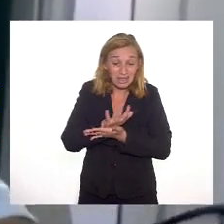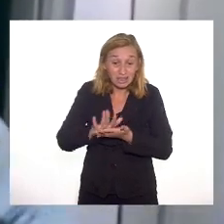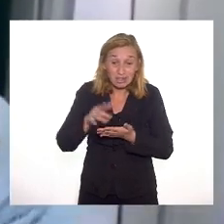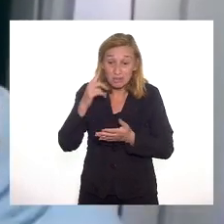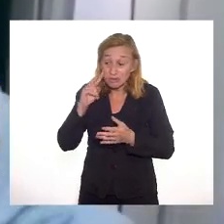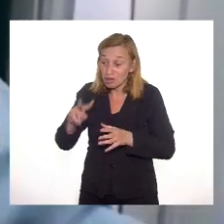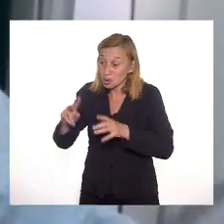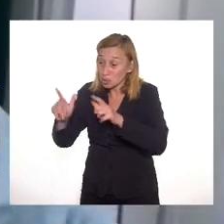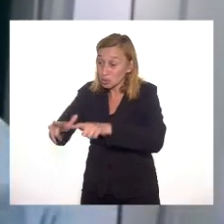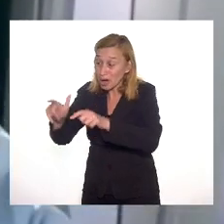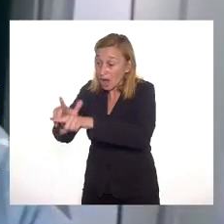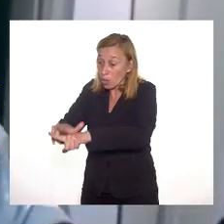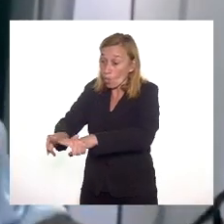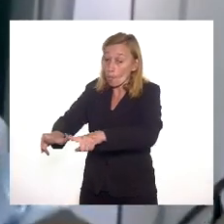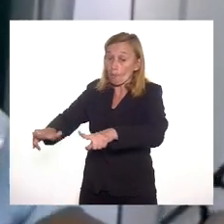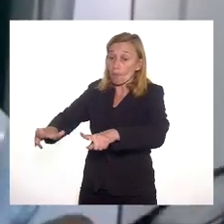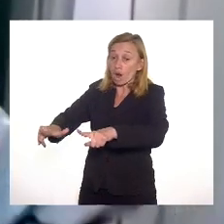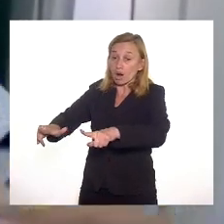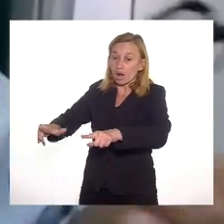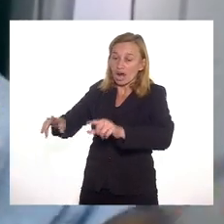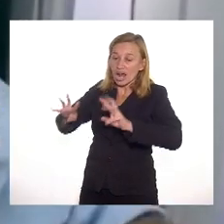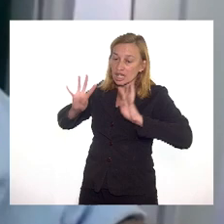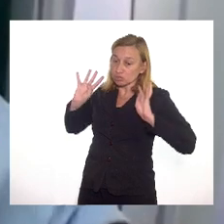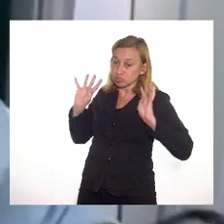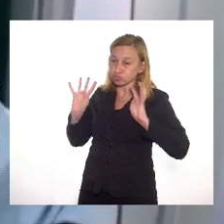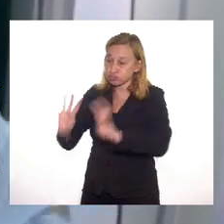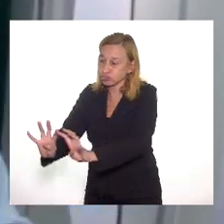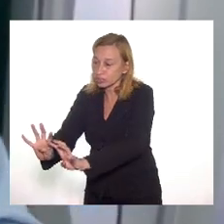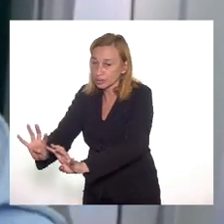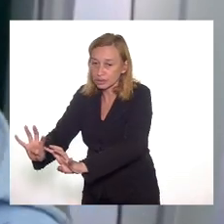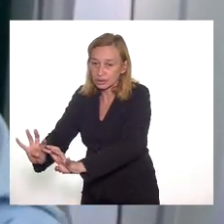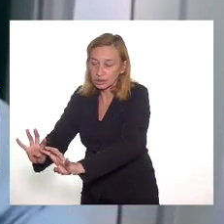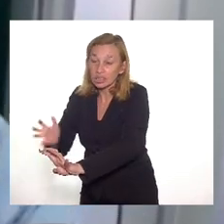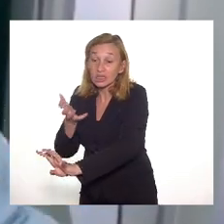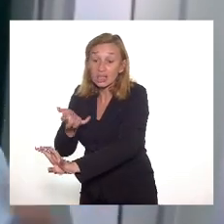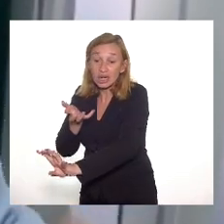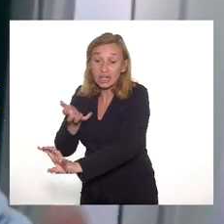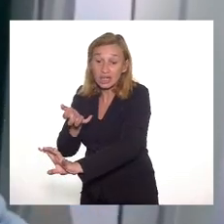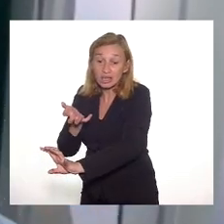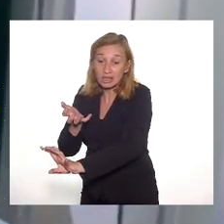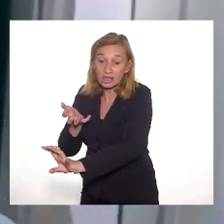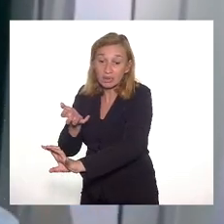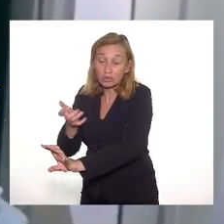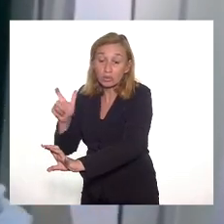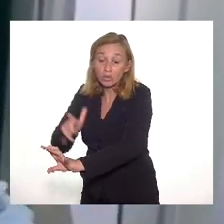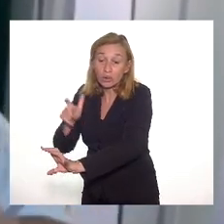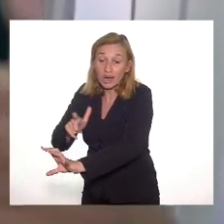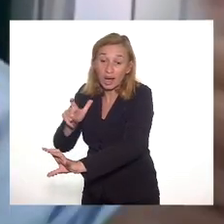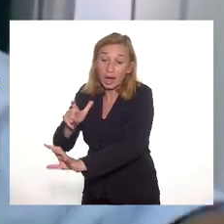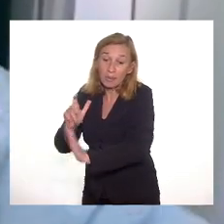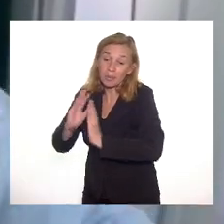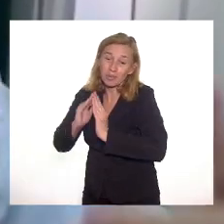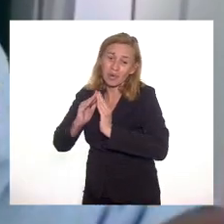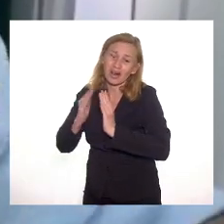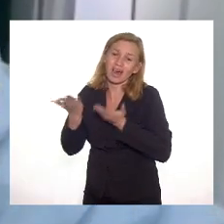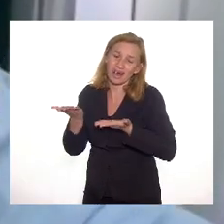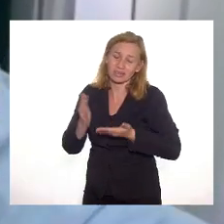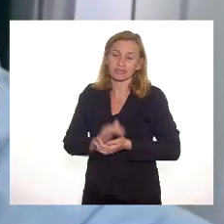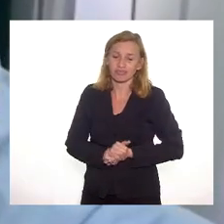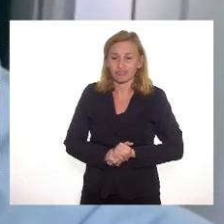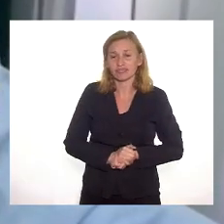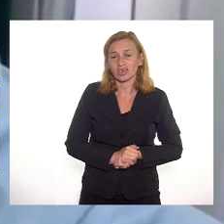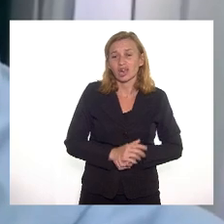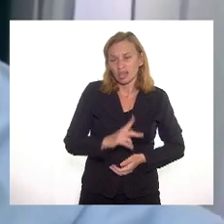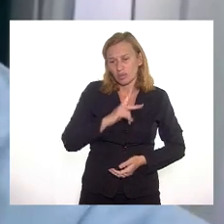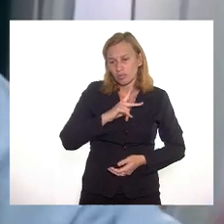áreas completamente abandonadas, né, com a possibilidade ali de ter assim, quase um campo de refugiados na sua própria